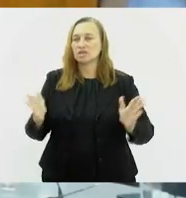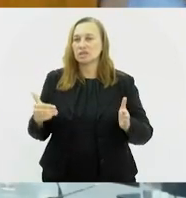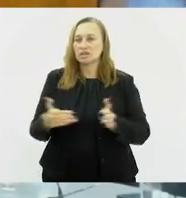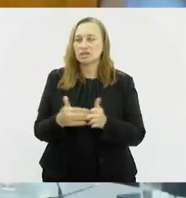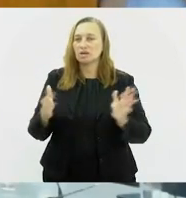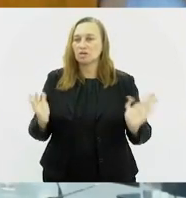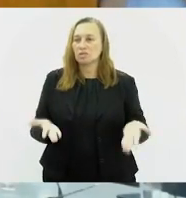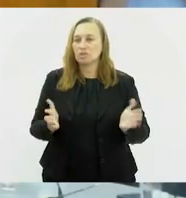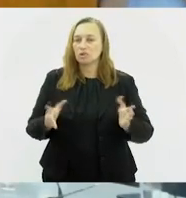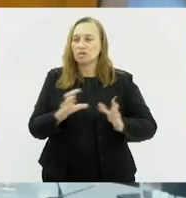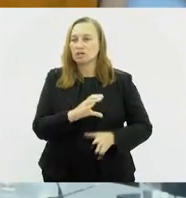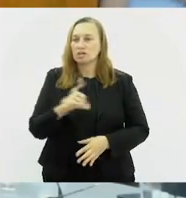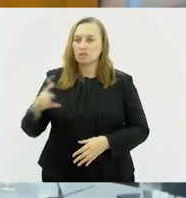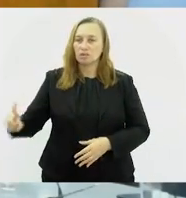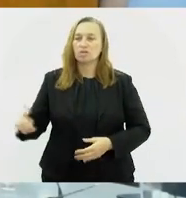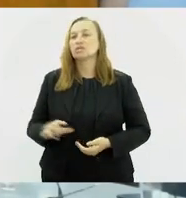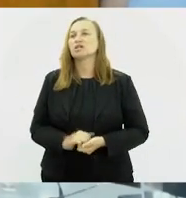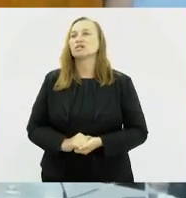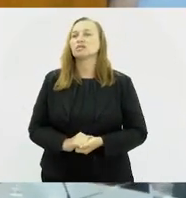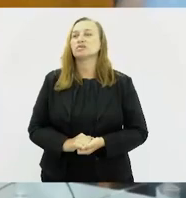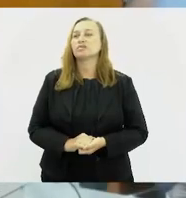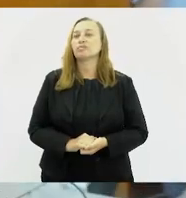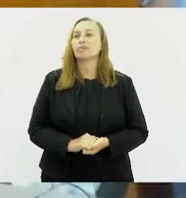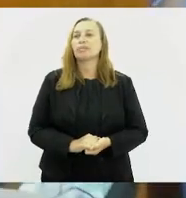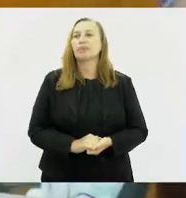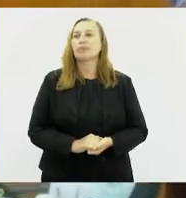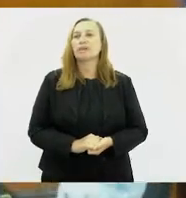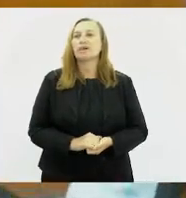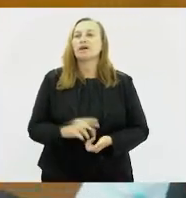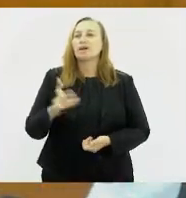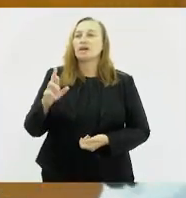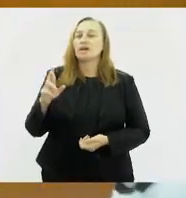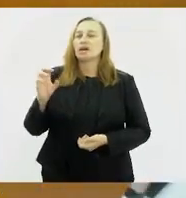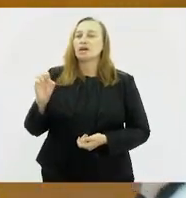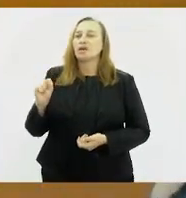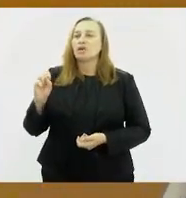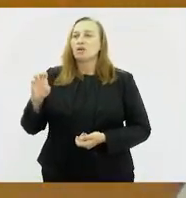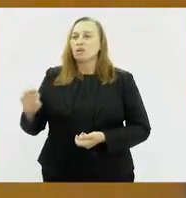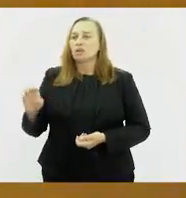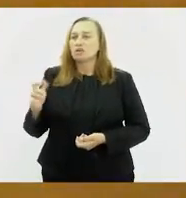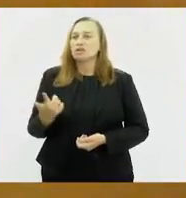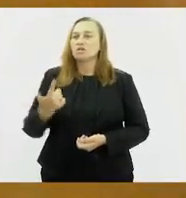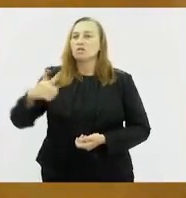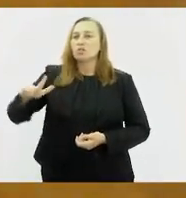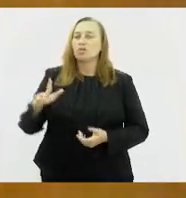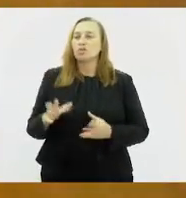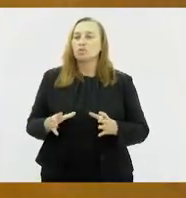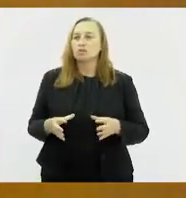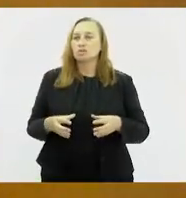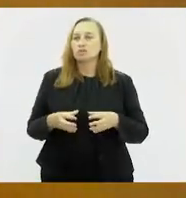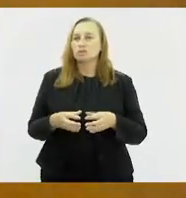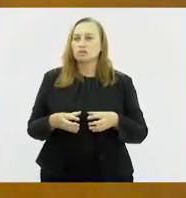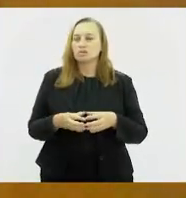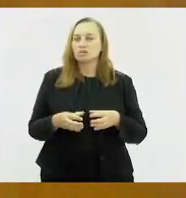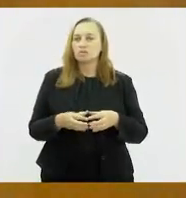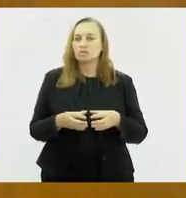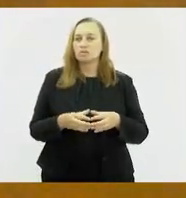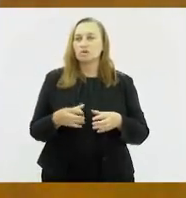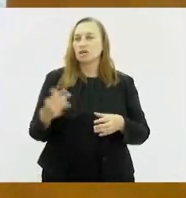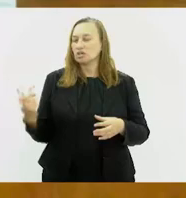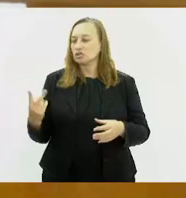Daniele coordena esse Centro Dia, aonde a Rose coordena o outro Centro Dia. Então, as duas fazem um trabalho